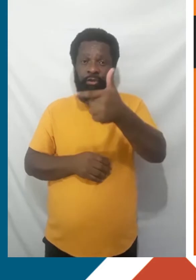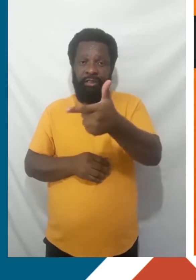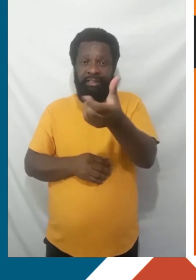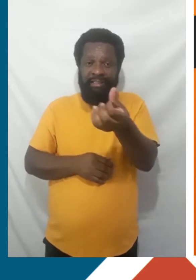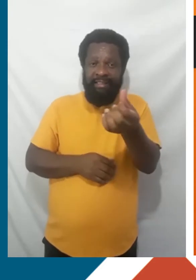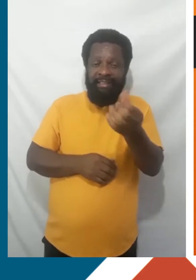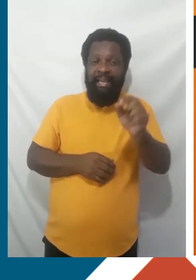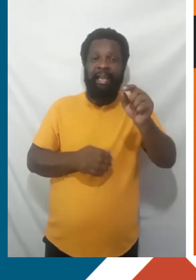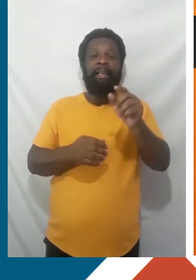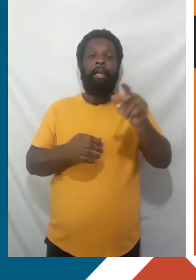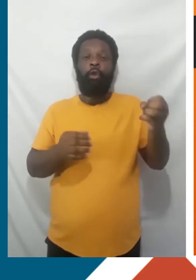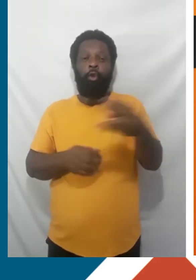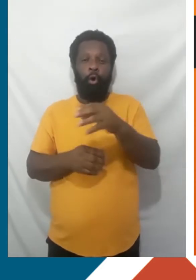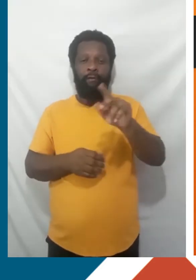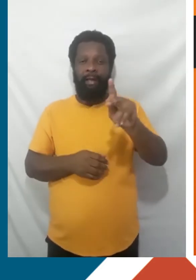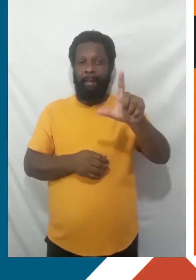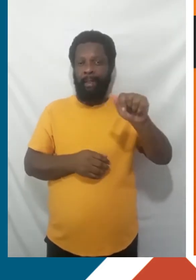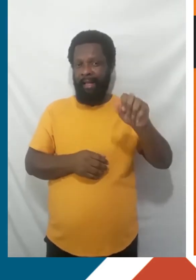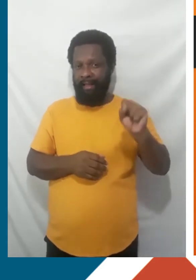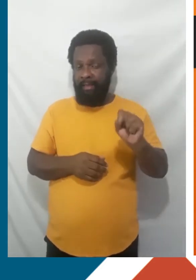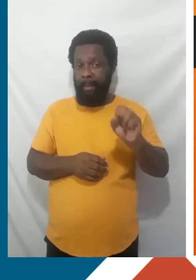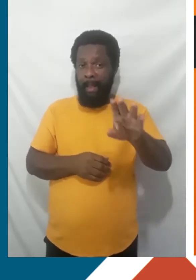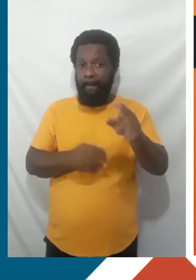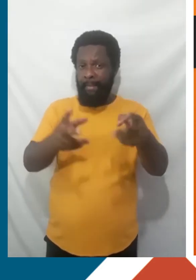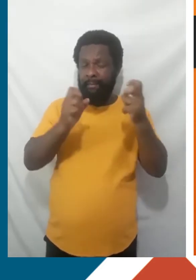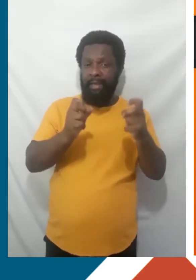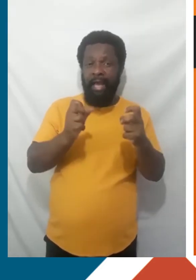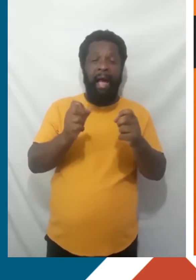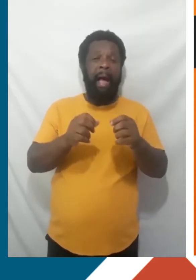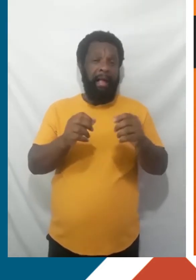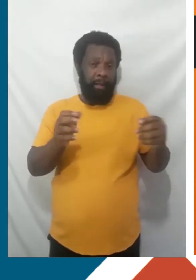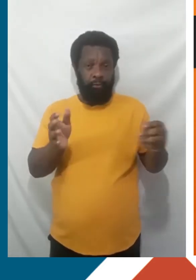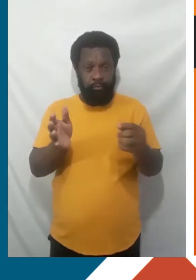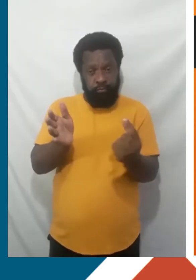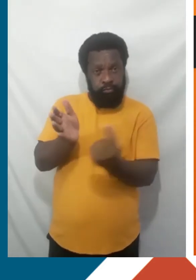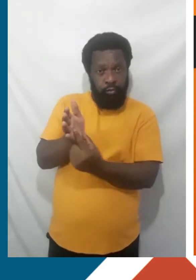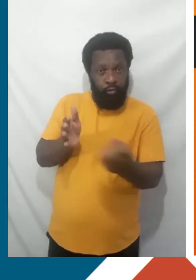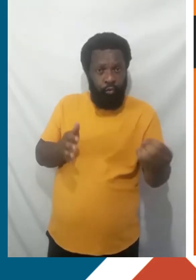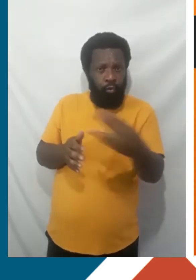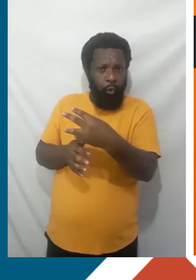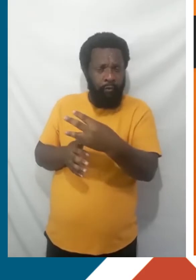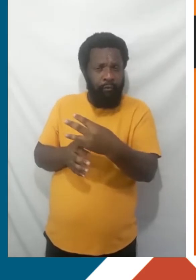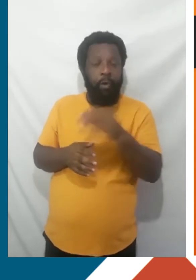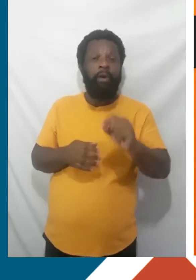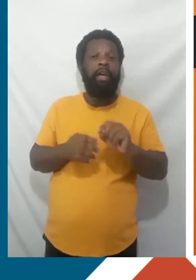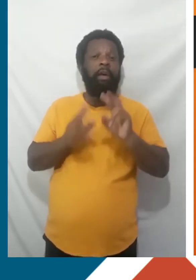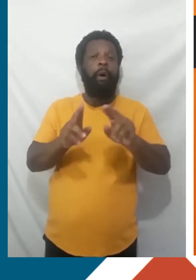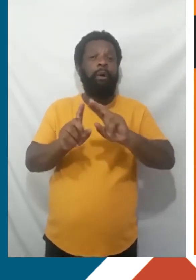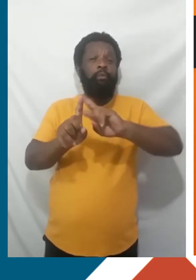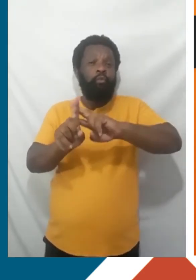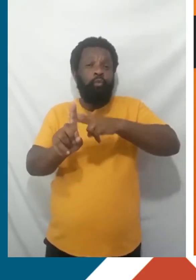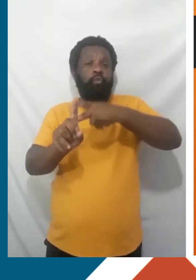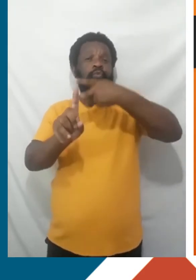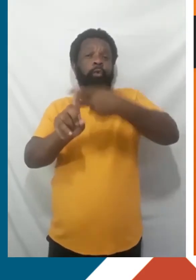281.216 placas. Note que o número de placas adicionais obtidas no novo sistema é